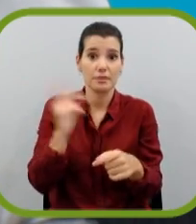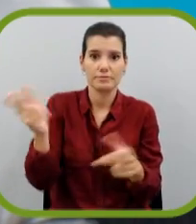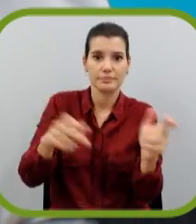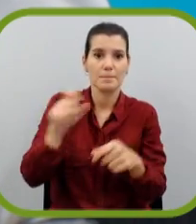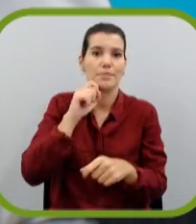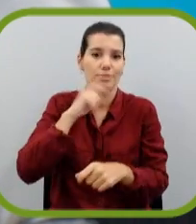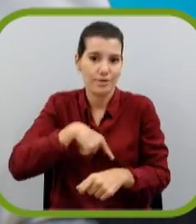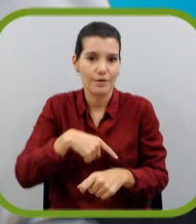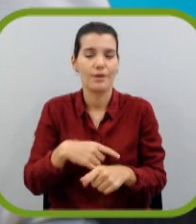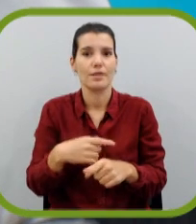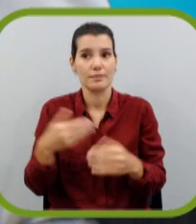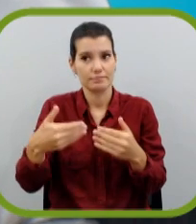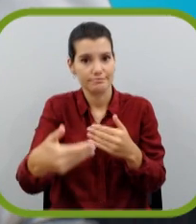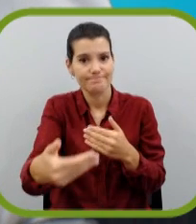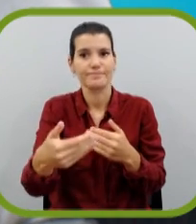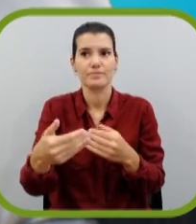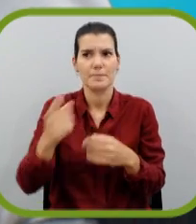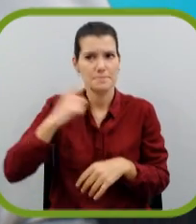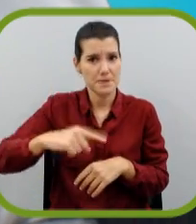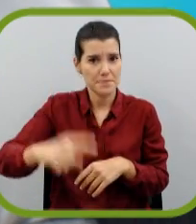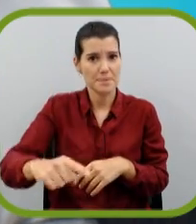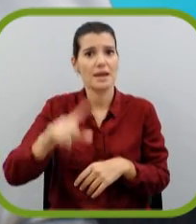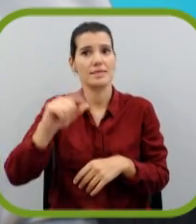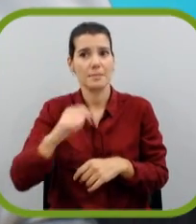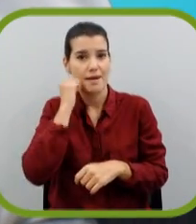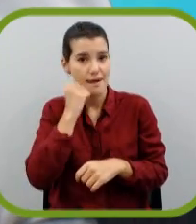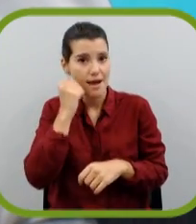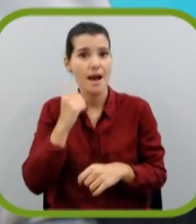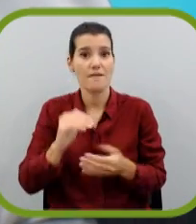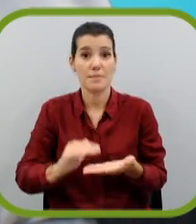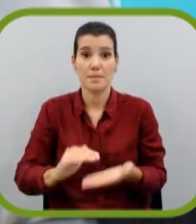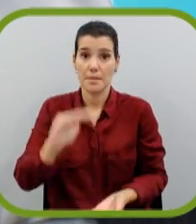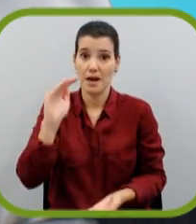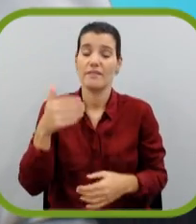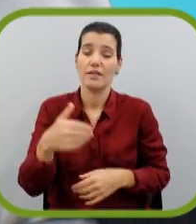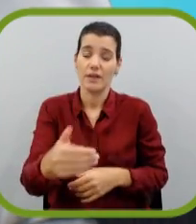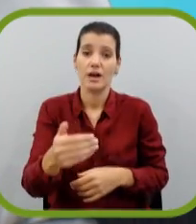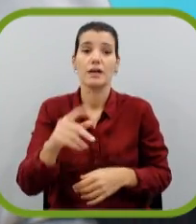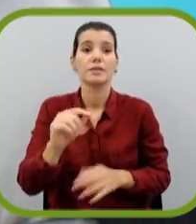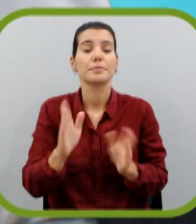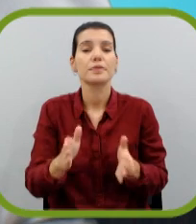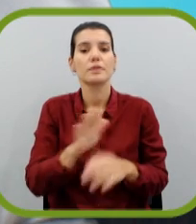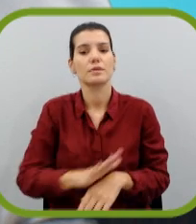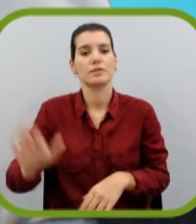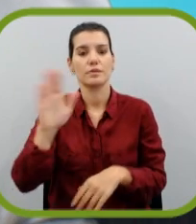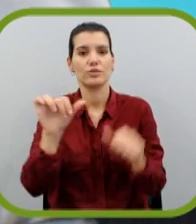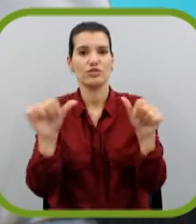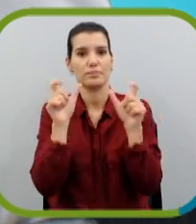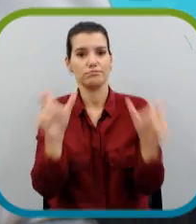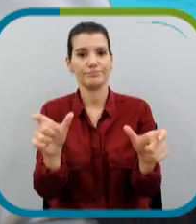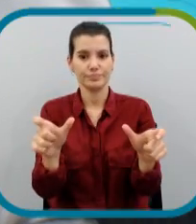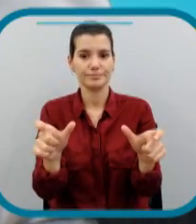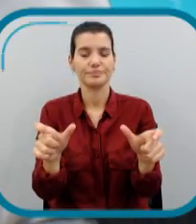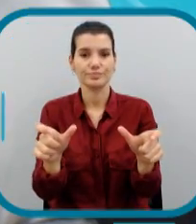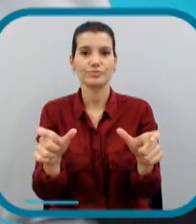vez mais dirigidos e mais consequentes, e que tem que haver uma capacidade